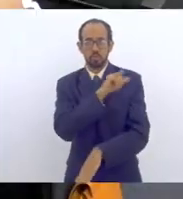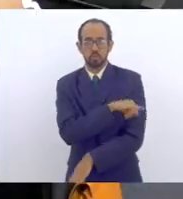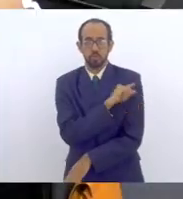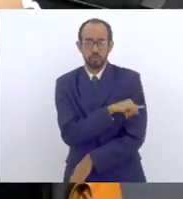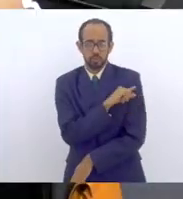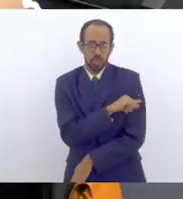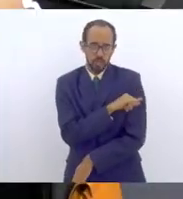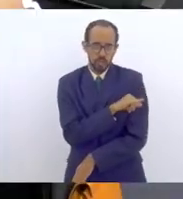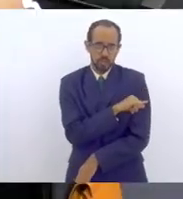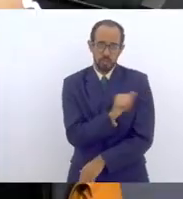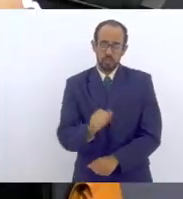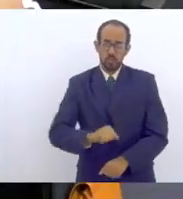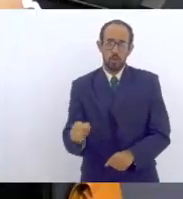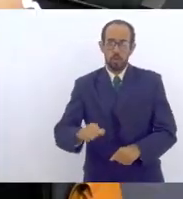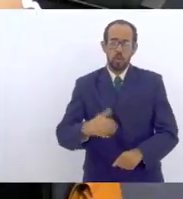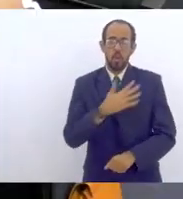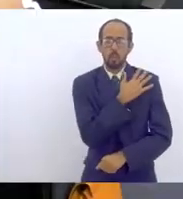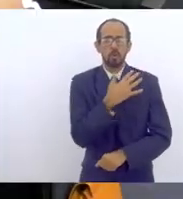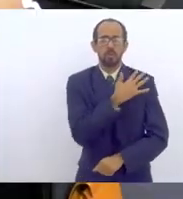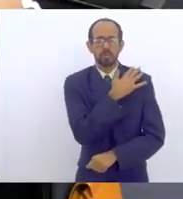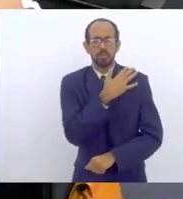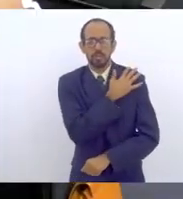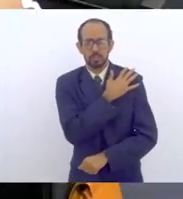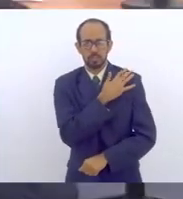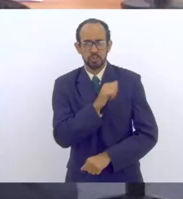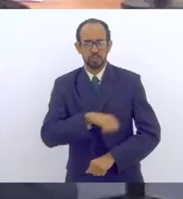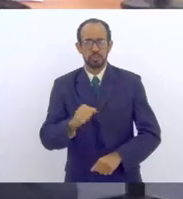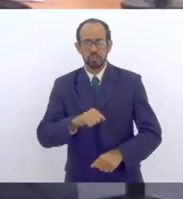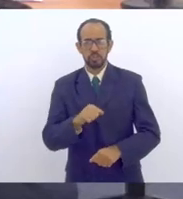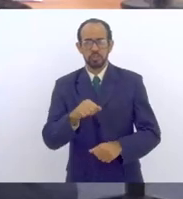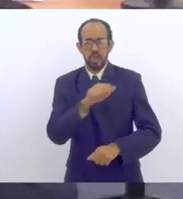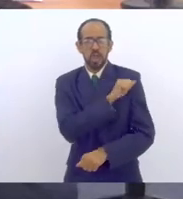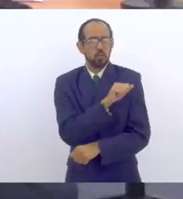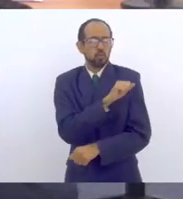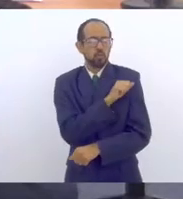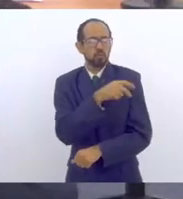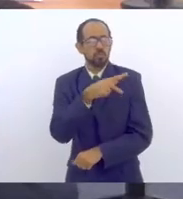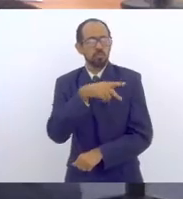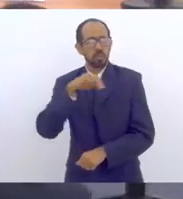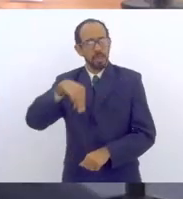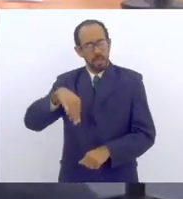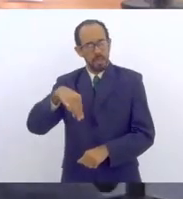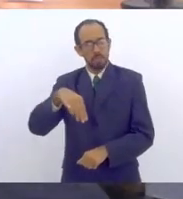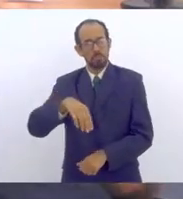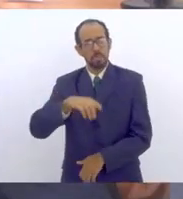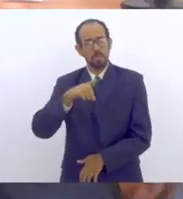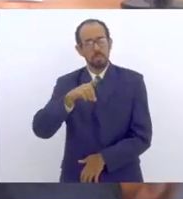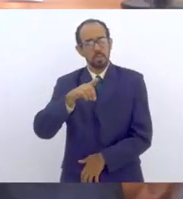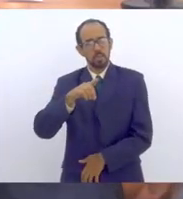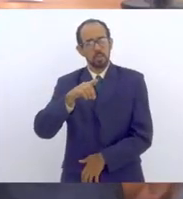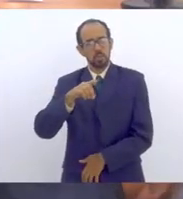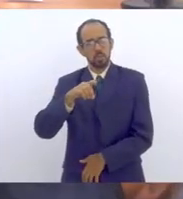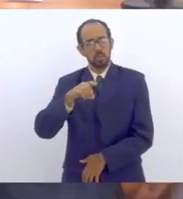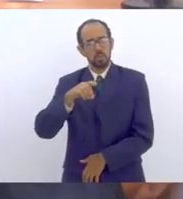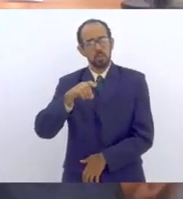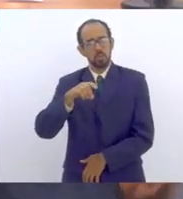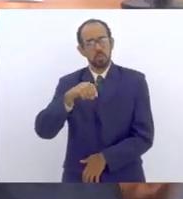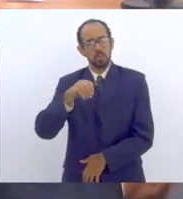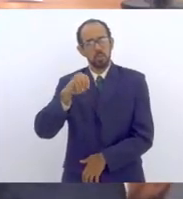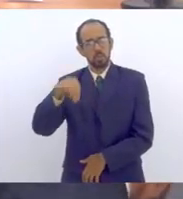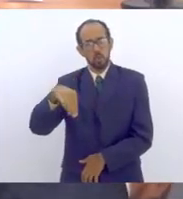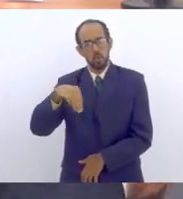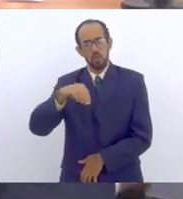comandante do corpo de alunos da academia e Polícia Militar Dom João VI a PM assistente jurídico da Secretaria de Segurança